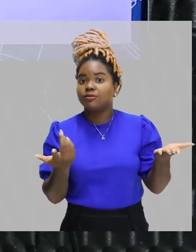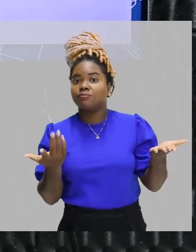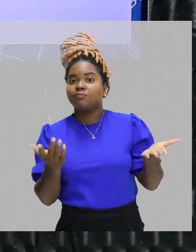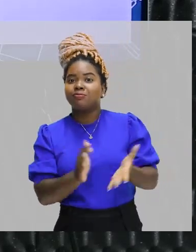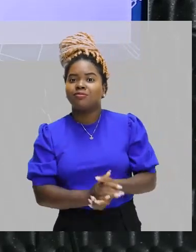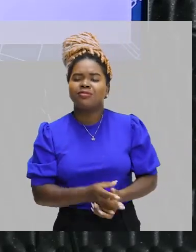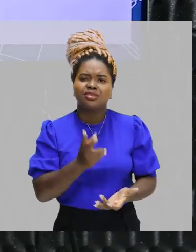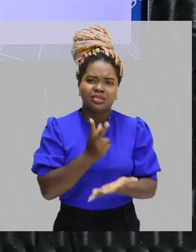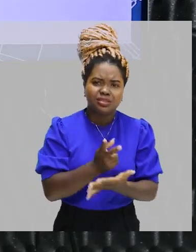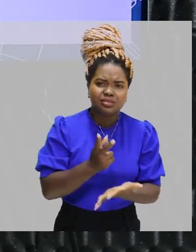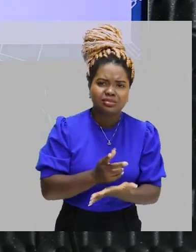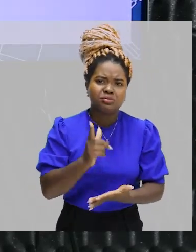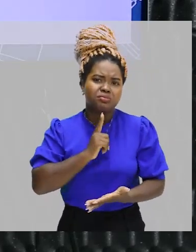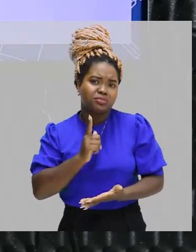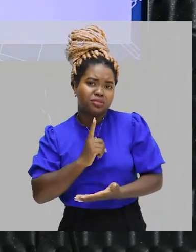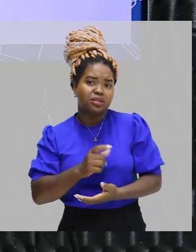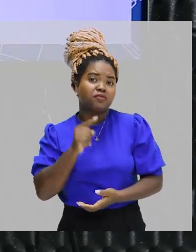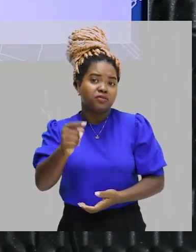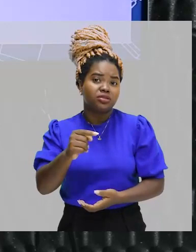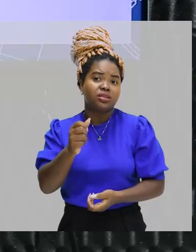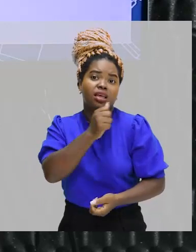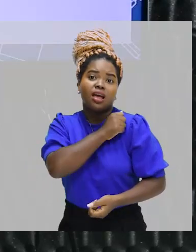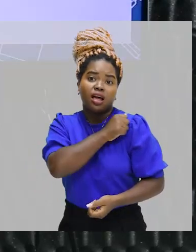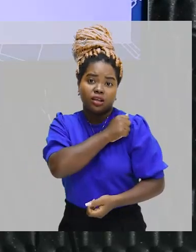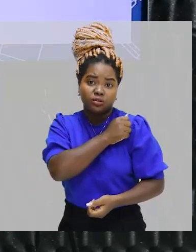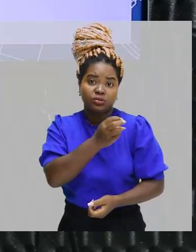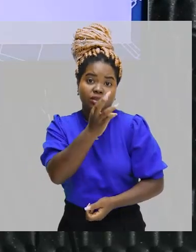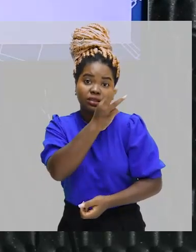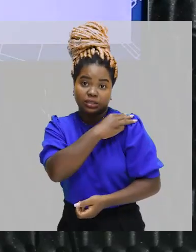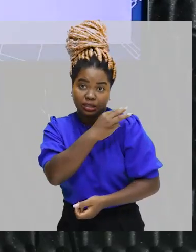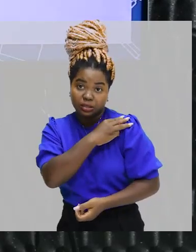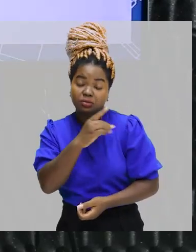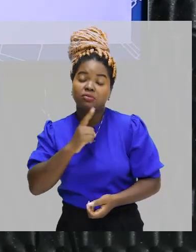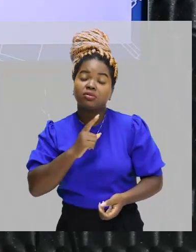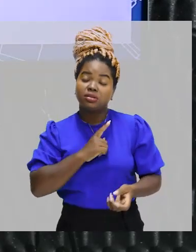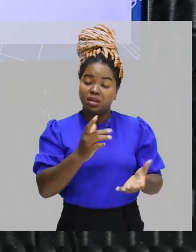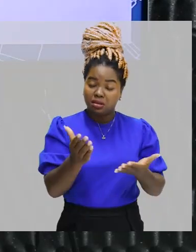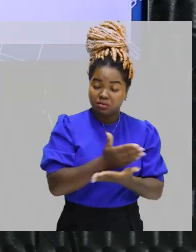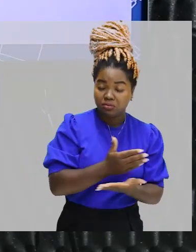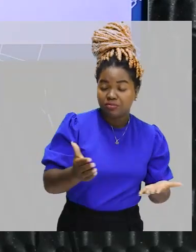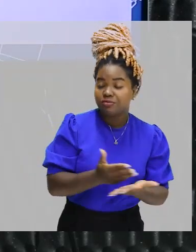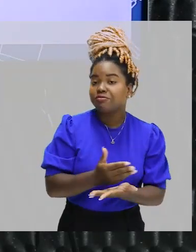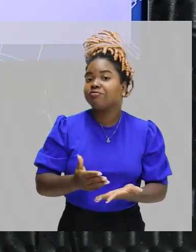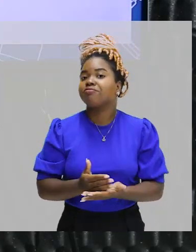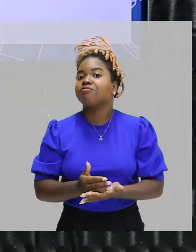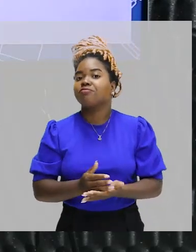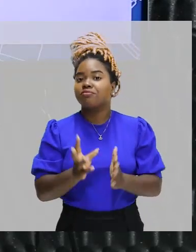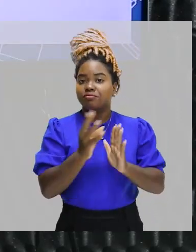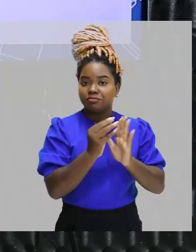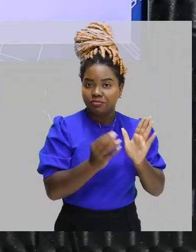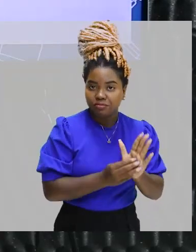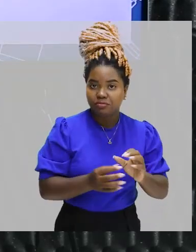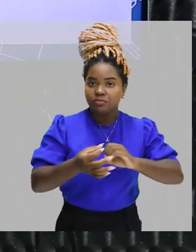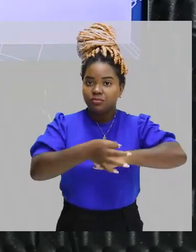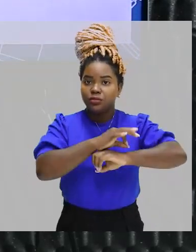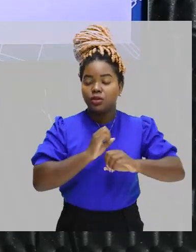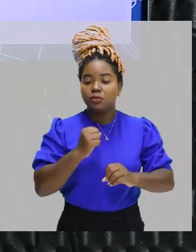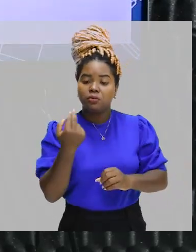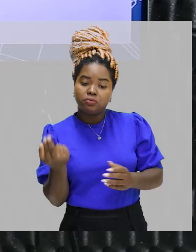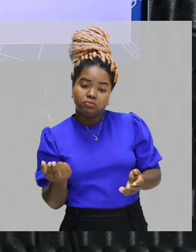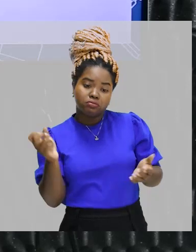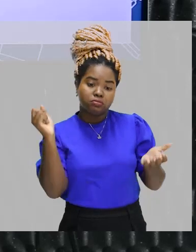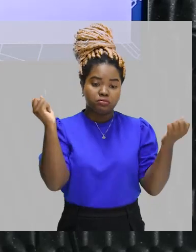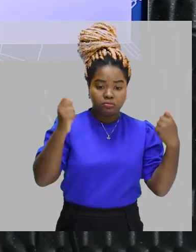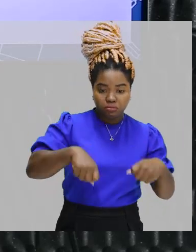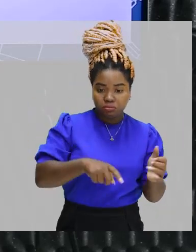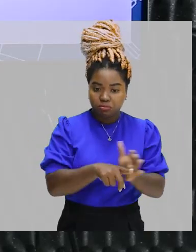sempre alguma coisa, você é aluno do terceiro ano, tem sempre alguma coisa lá sobre essas partículas, tá certo? Ou pode pesquisar na internet, sem